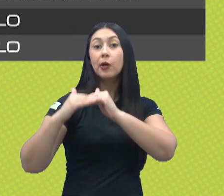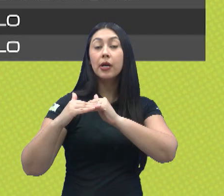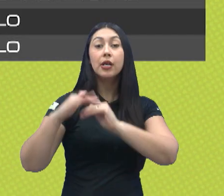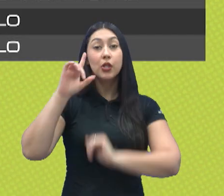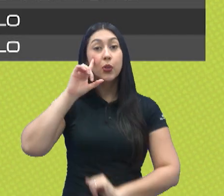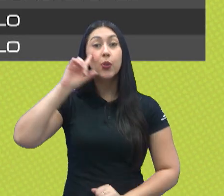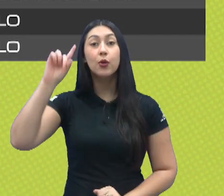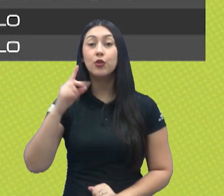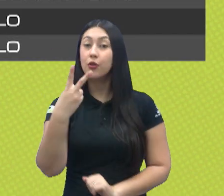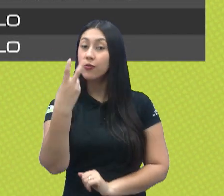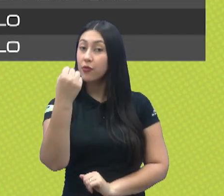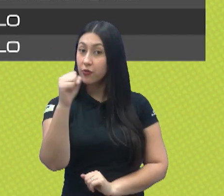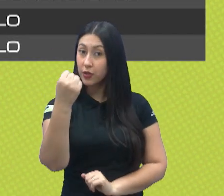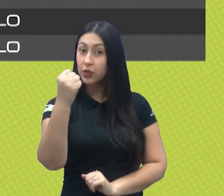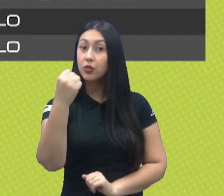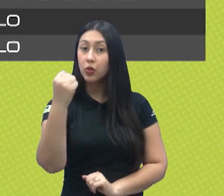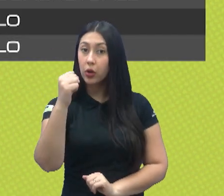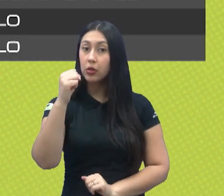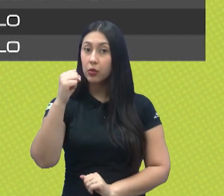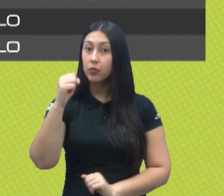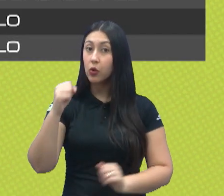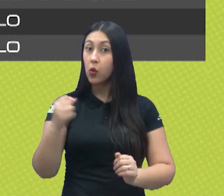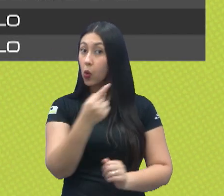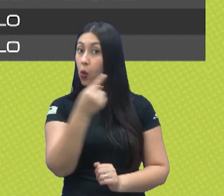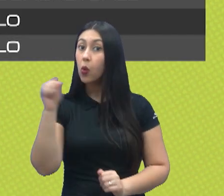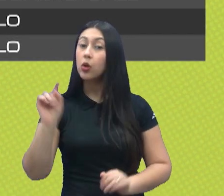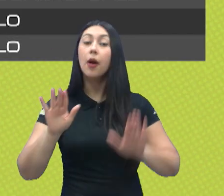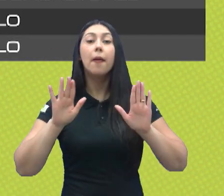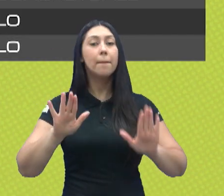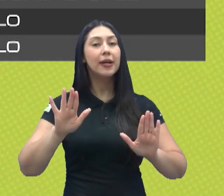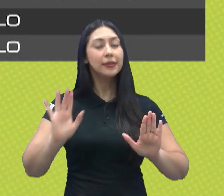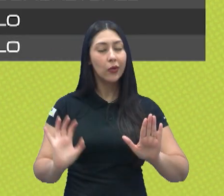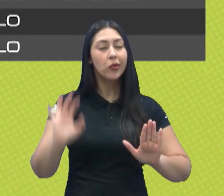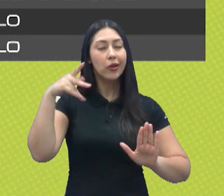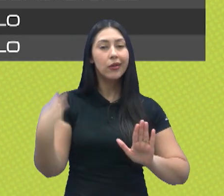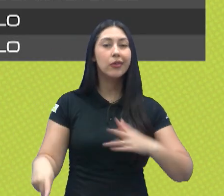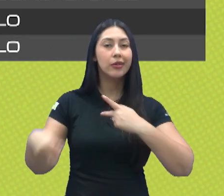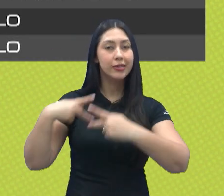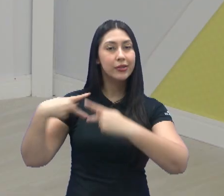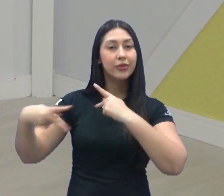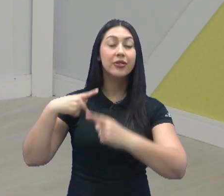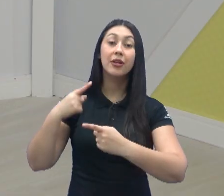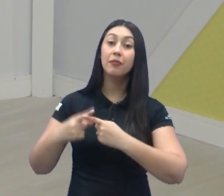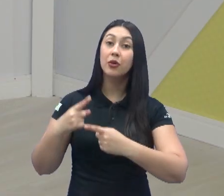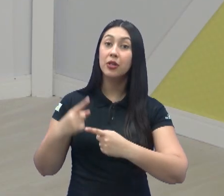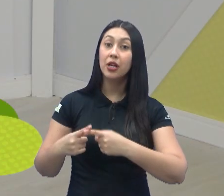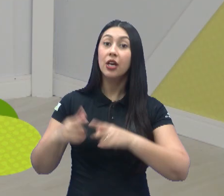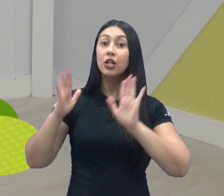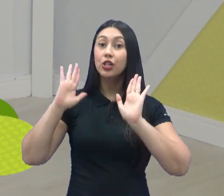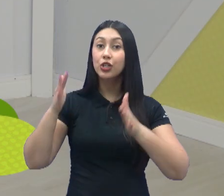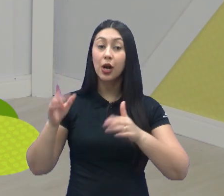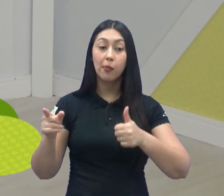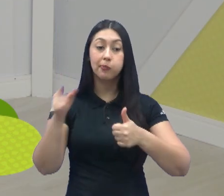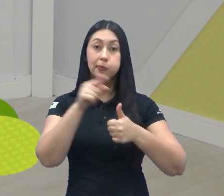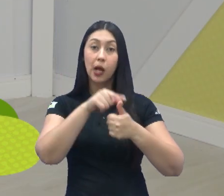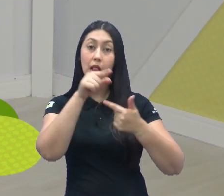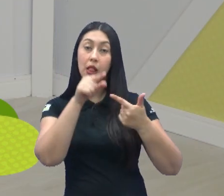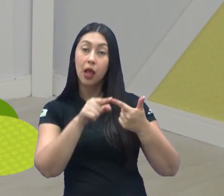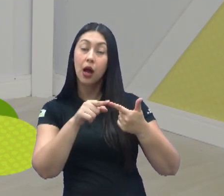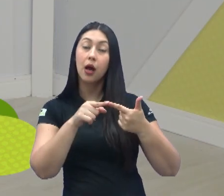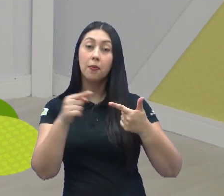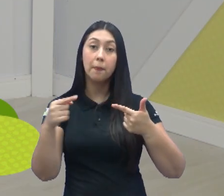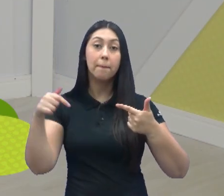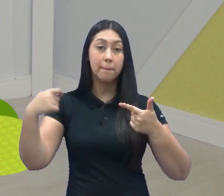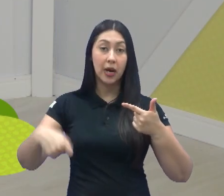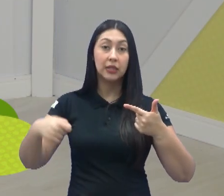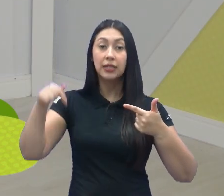dia 28. O fato é que a decisão será em São José dos Campos, porque os dois últimos jogos, um com certeza acontece aqui, e se precisar